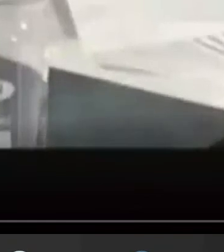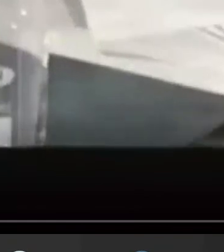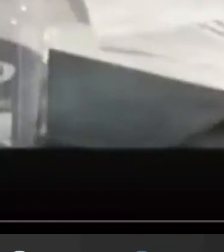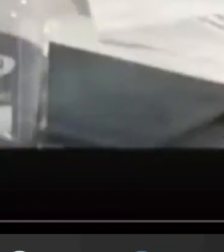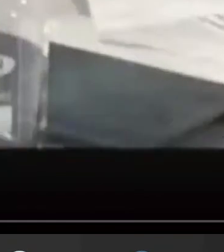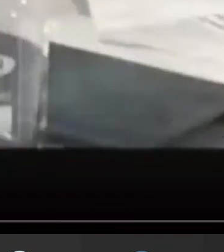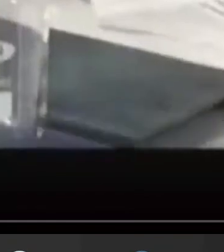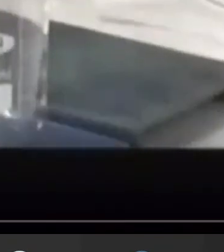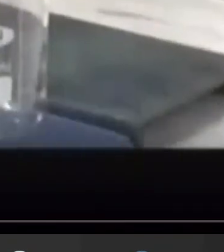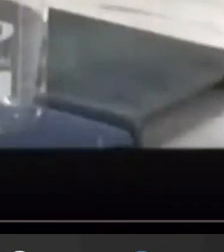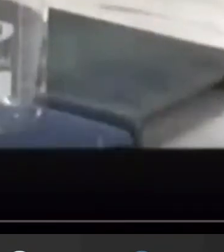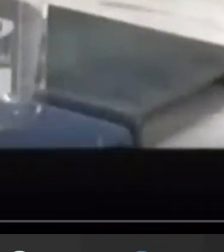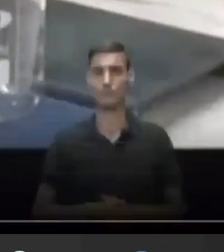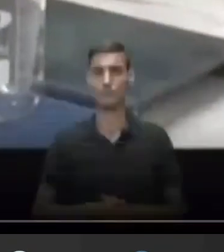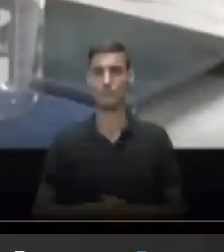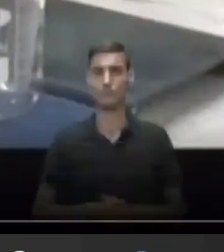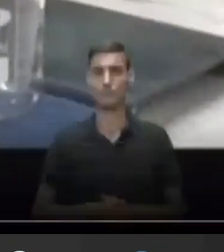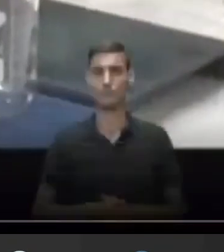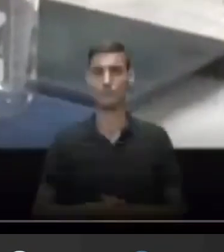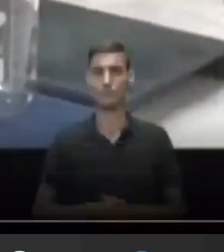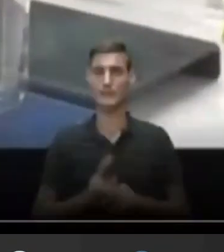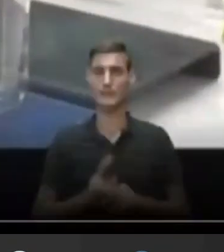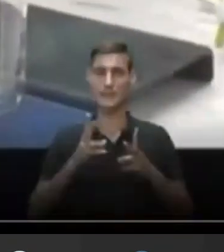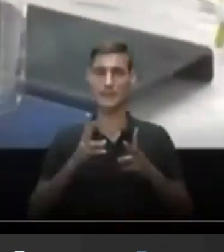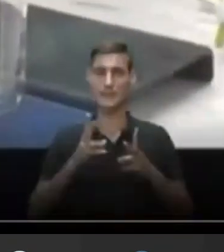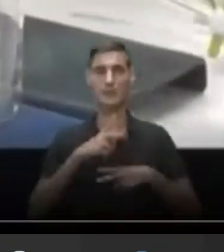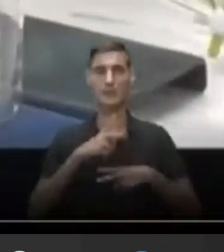torneirinha para o ar sair.